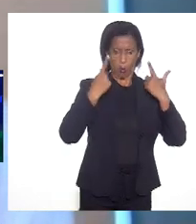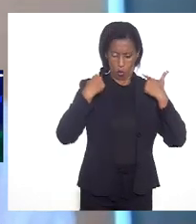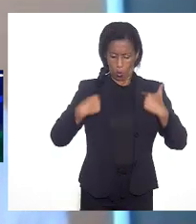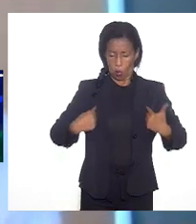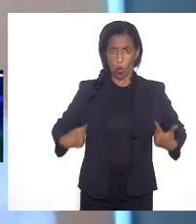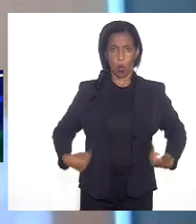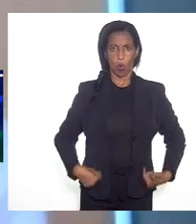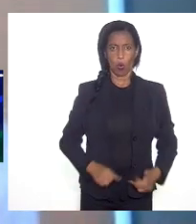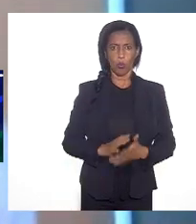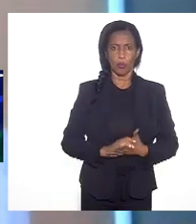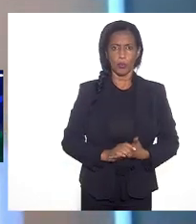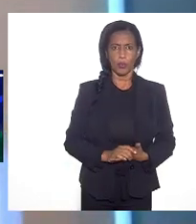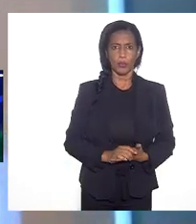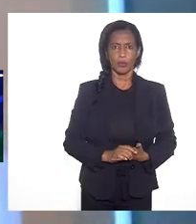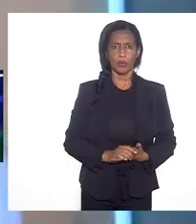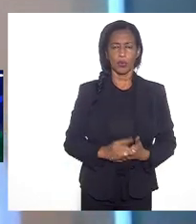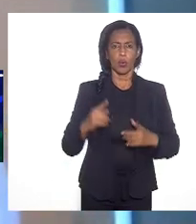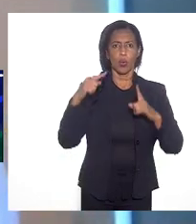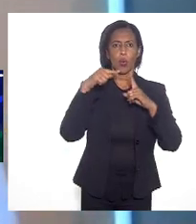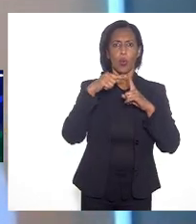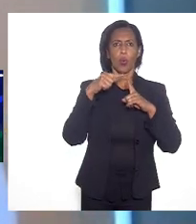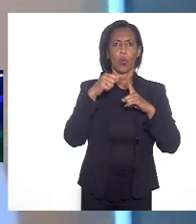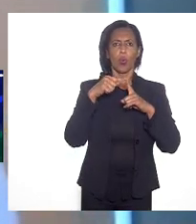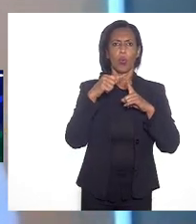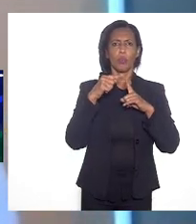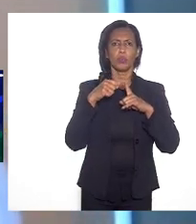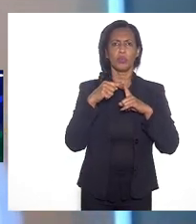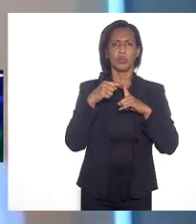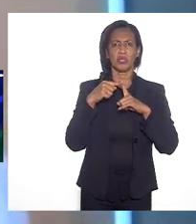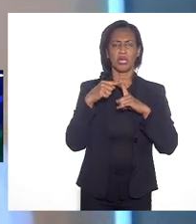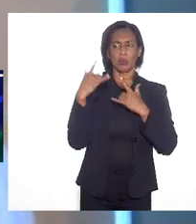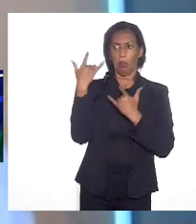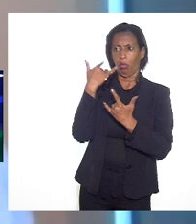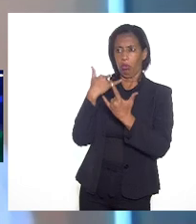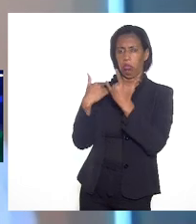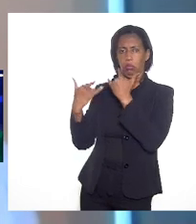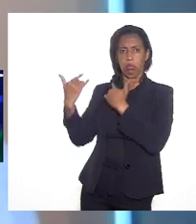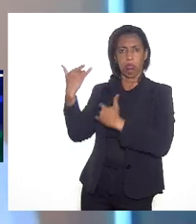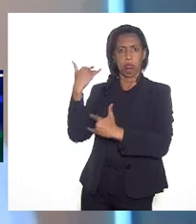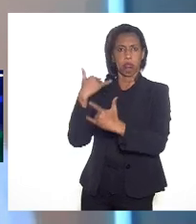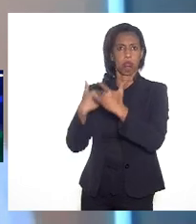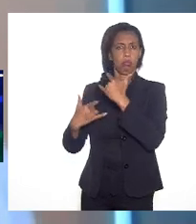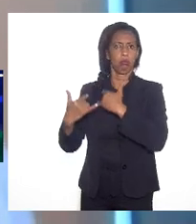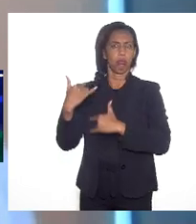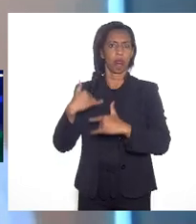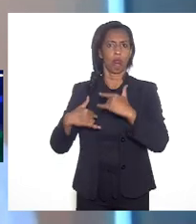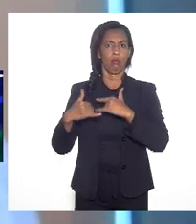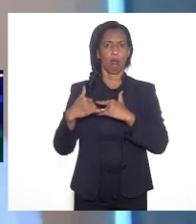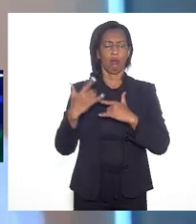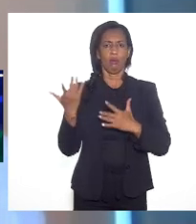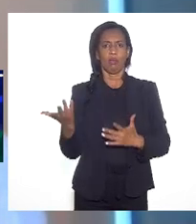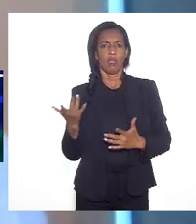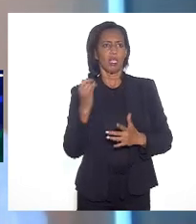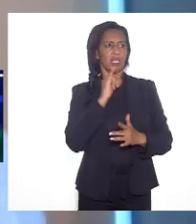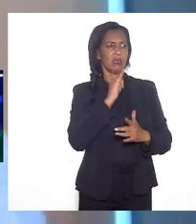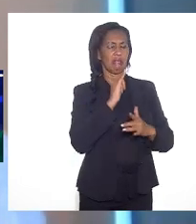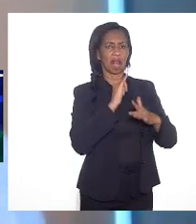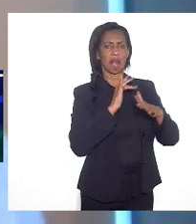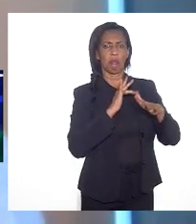corpos, deputados, em objeto de consumo e erotização, em sites de